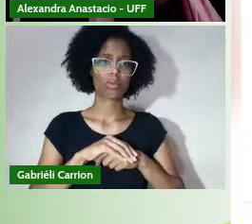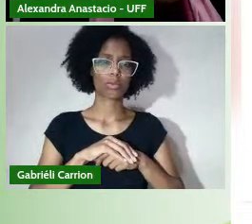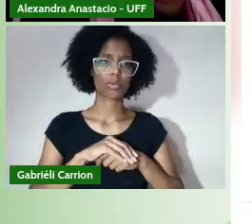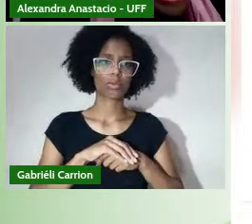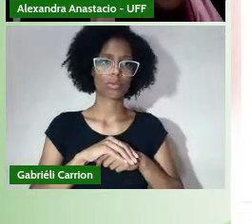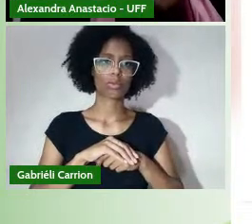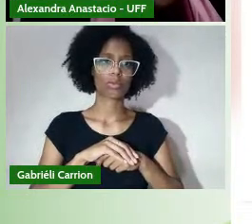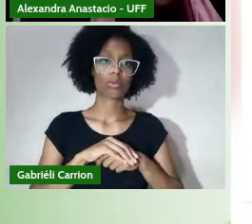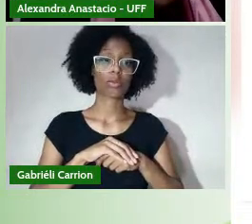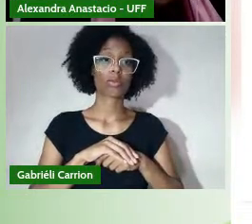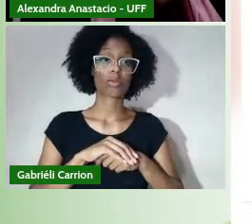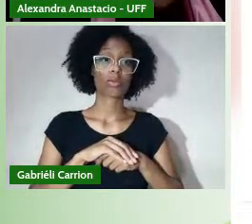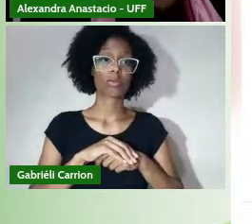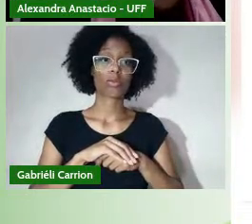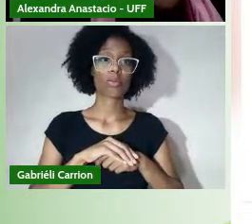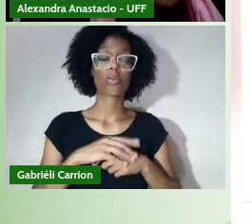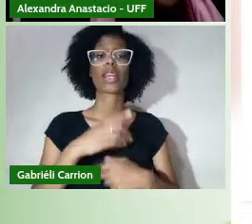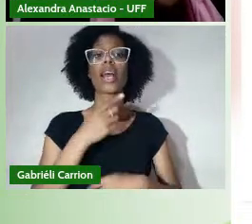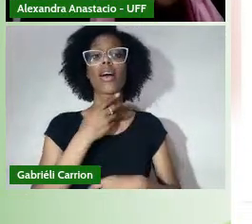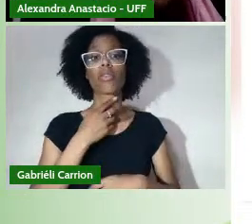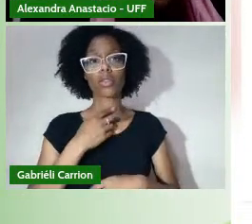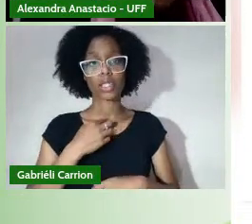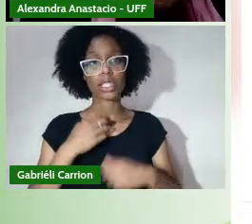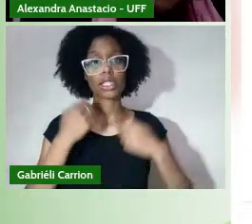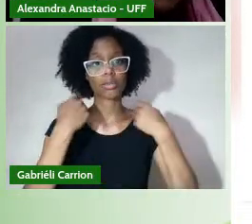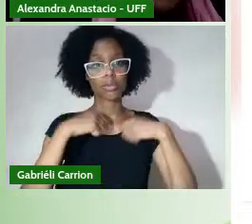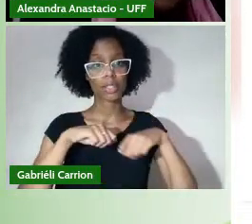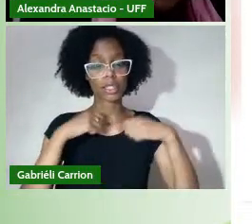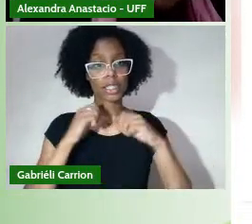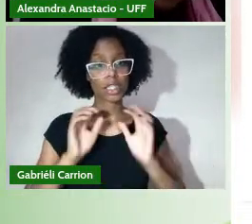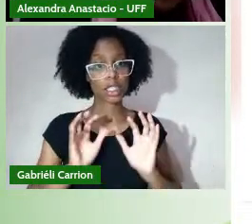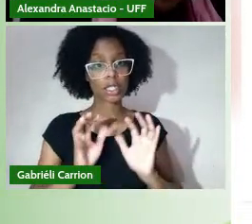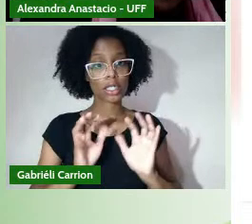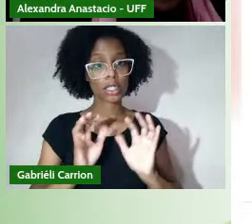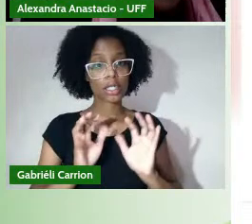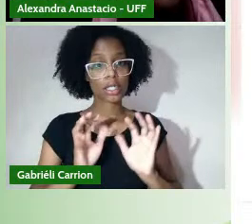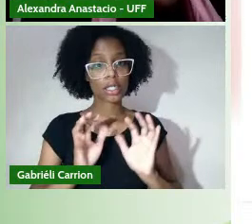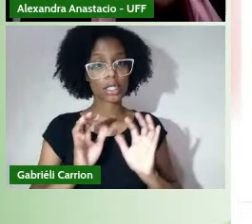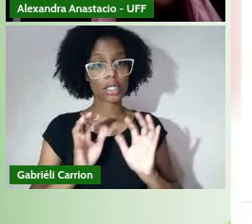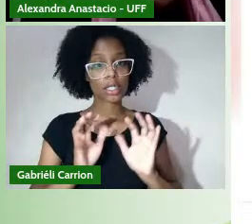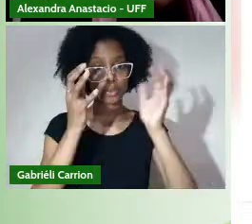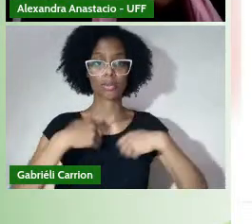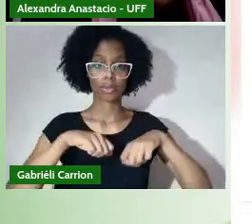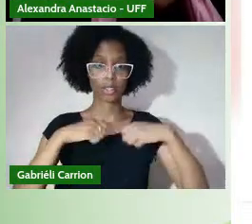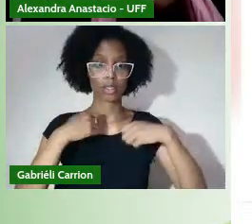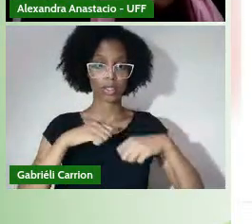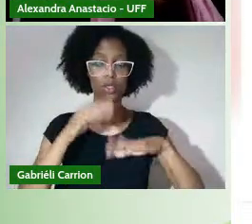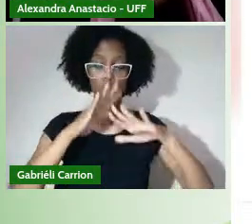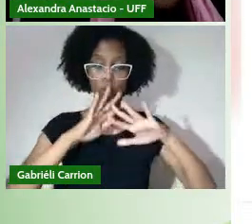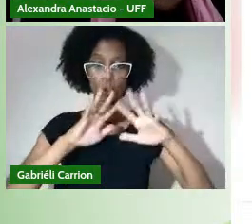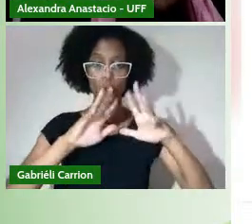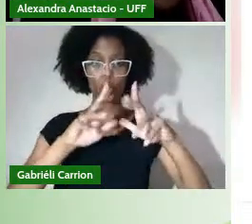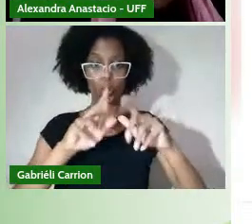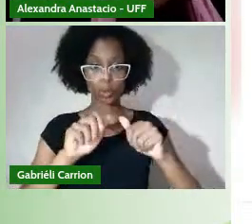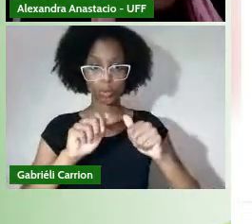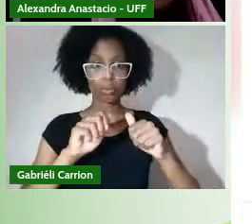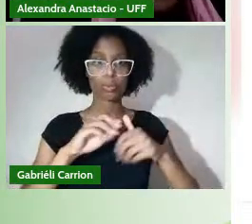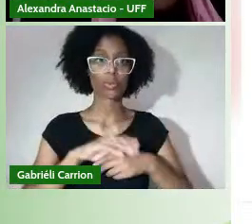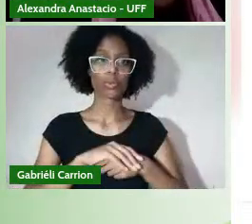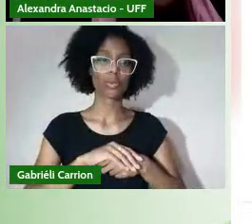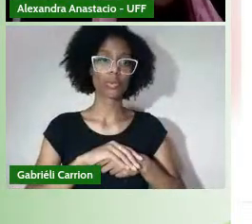com a vontade que a instituição tem de promover o sucesso acadêmico de todos, todas e todes. Alguns exemplos